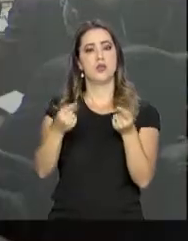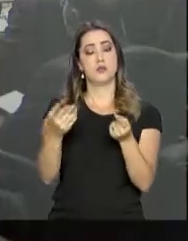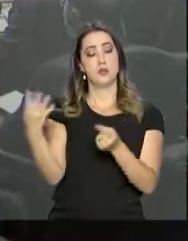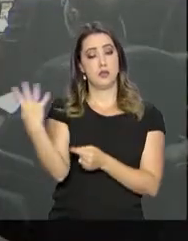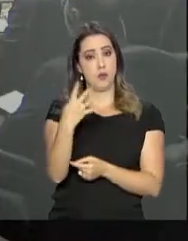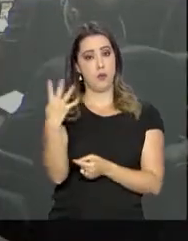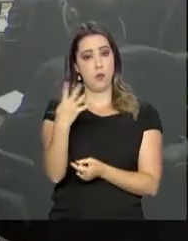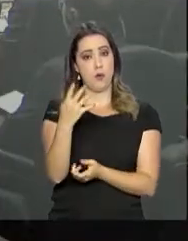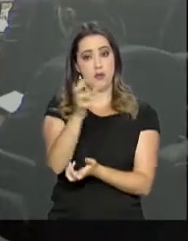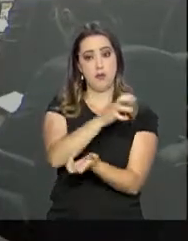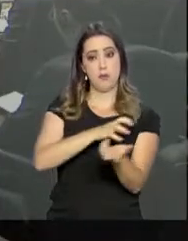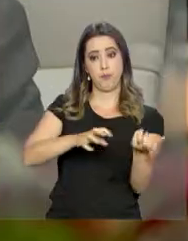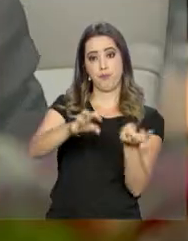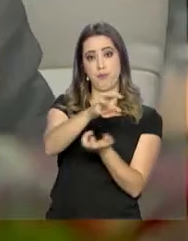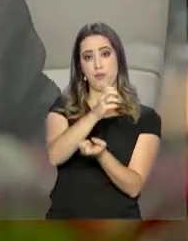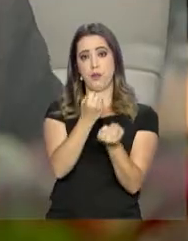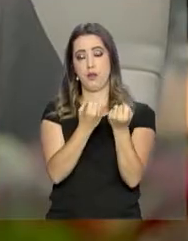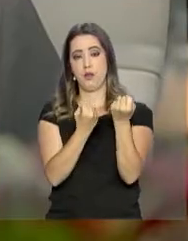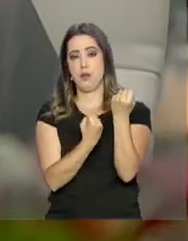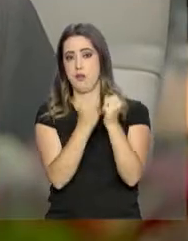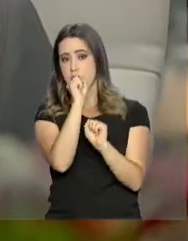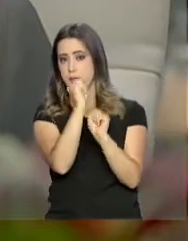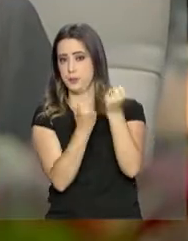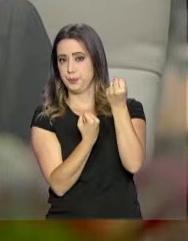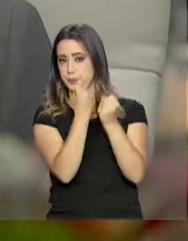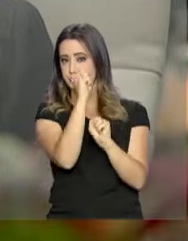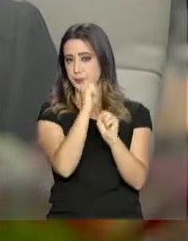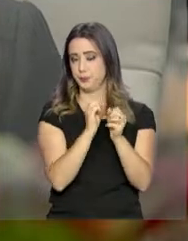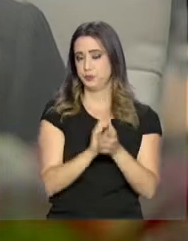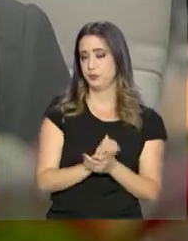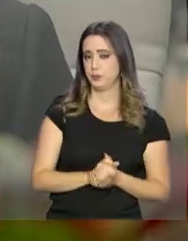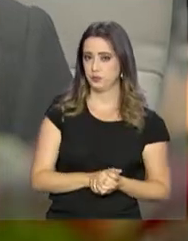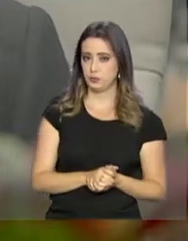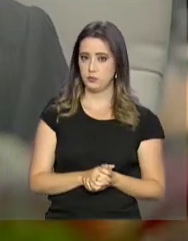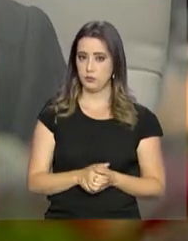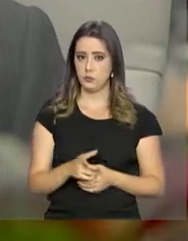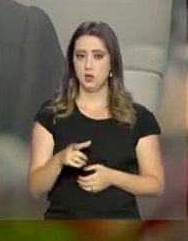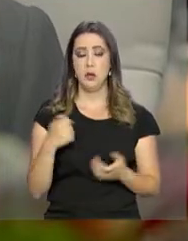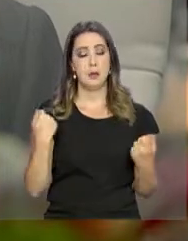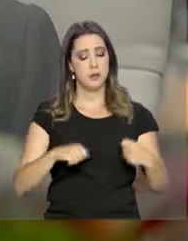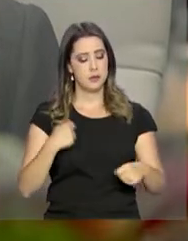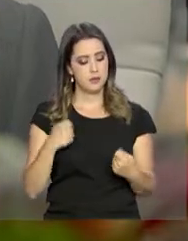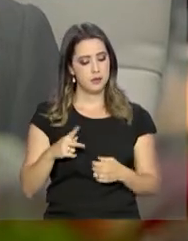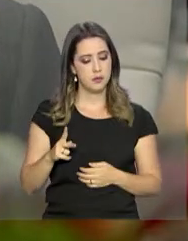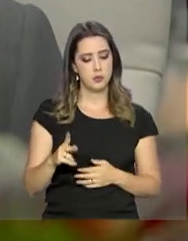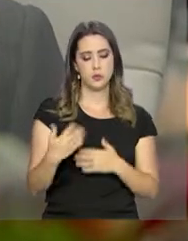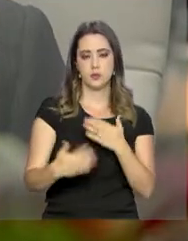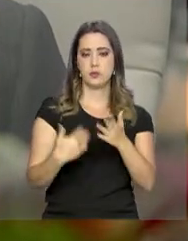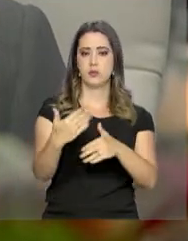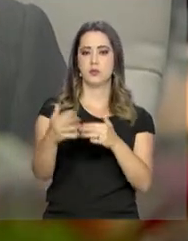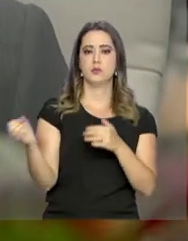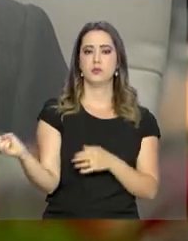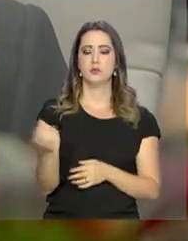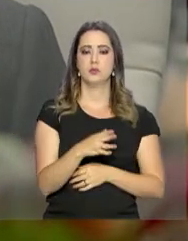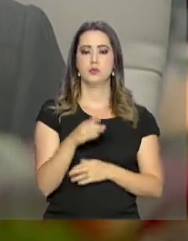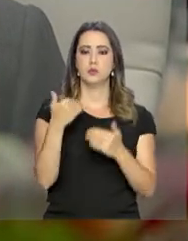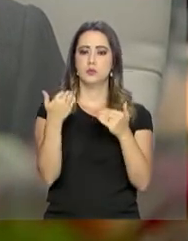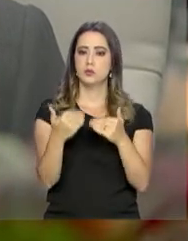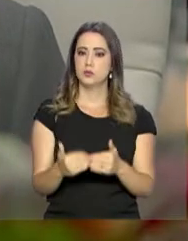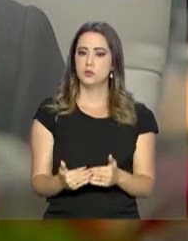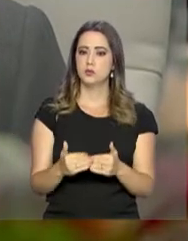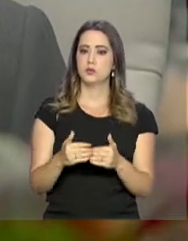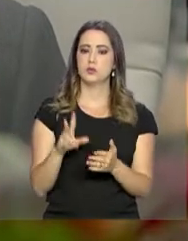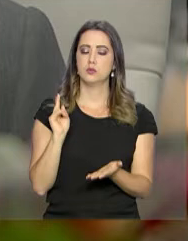quarta revolução industrial. O fundamental é que estejamos continuamente atualizados diante de